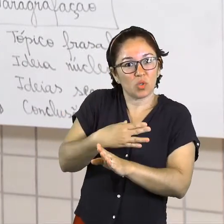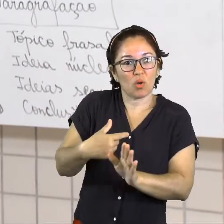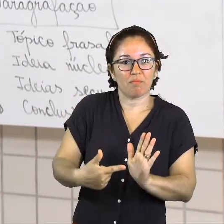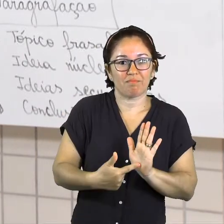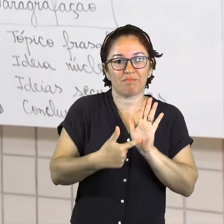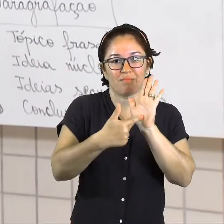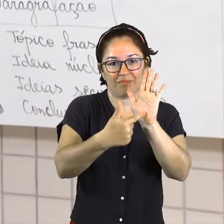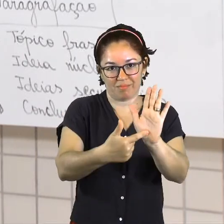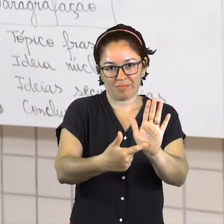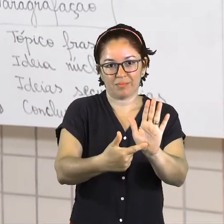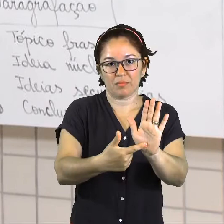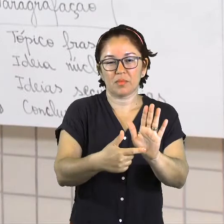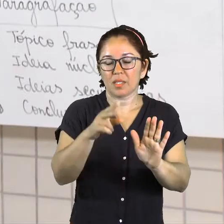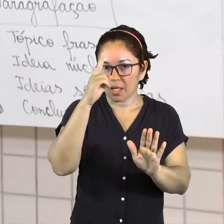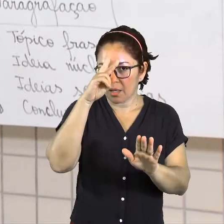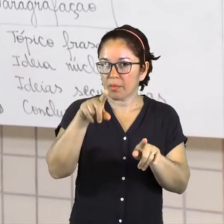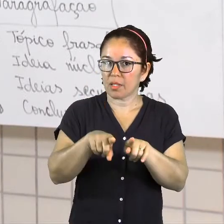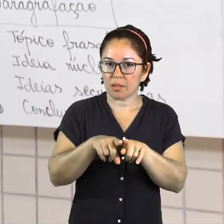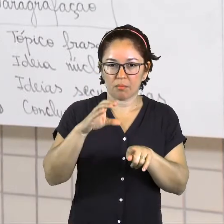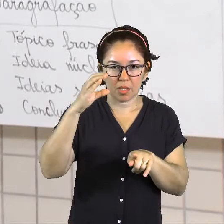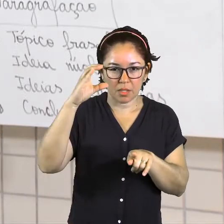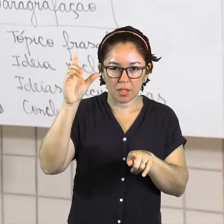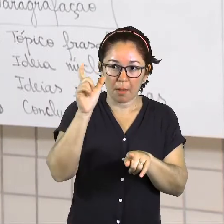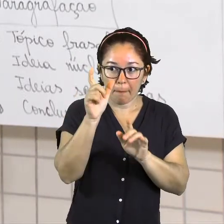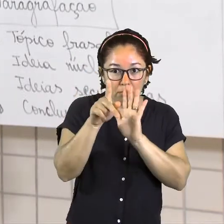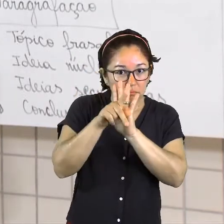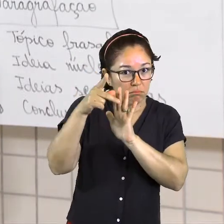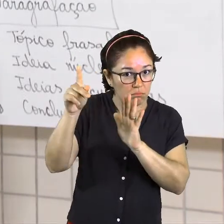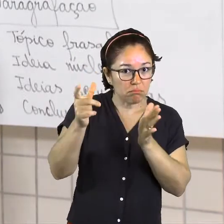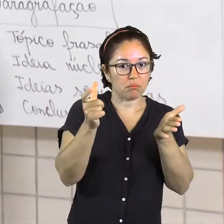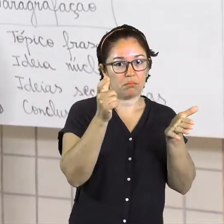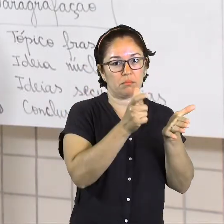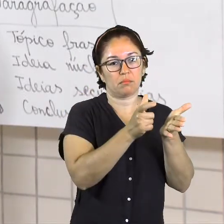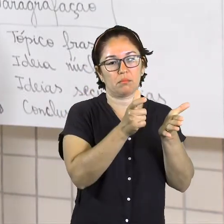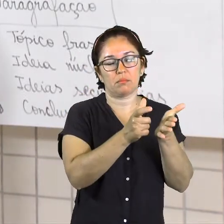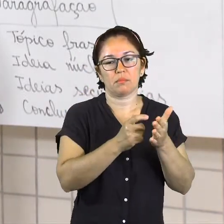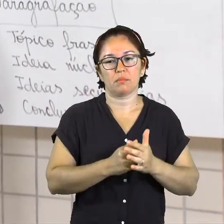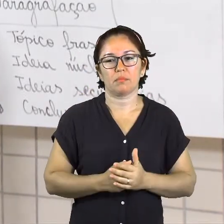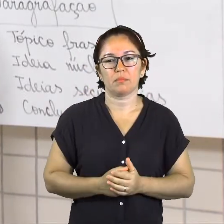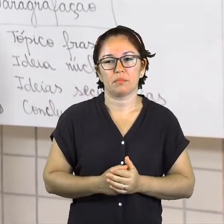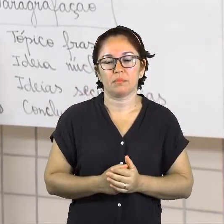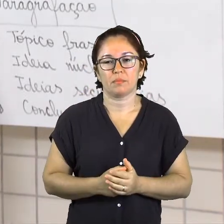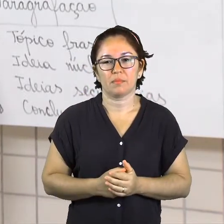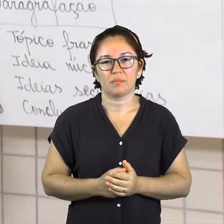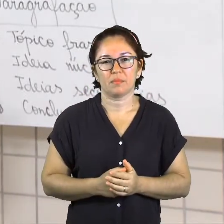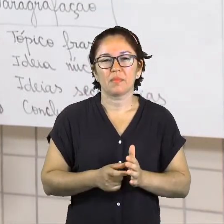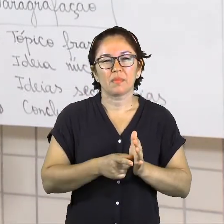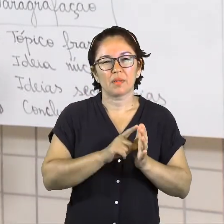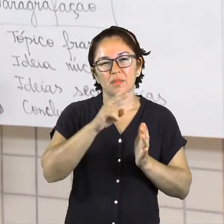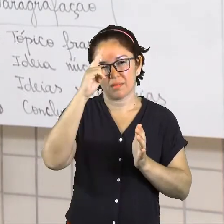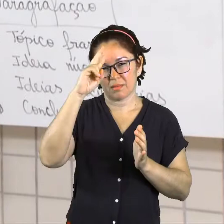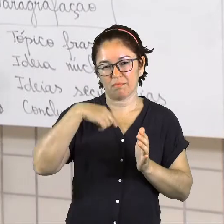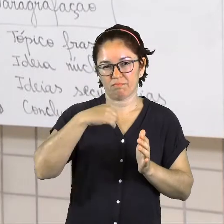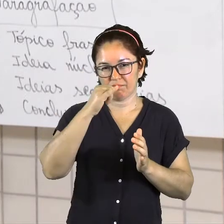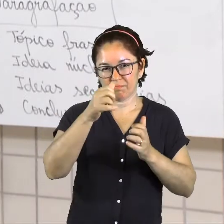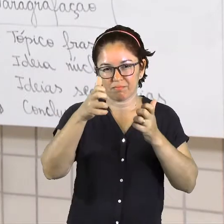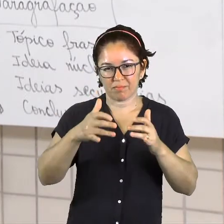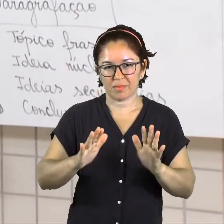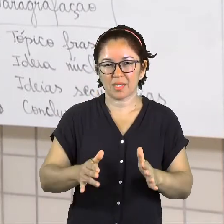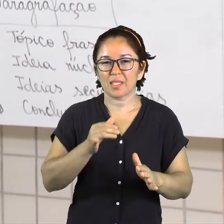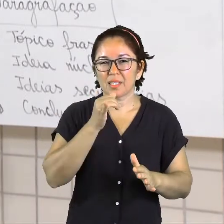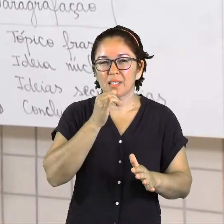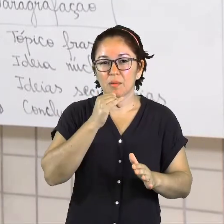termos técnicos, né, dessa área. Então, como eu disse para vocês, um pouquinho lá no início, como nós vimos lá aquela imagem das